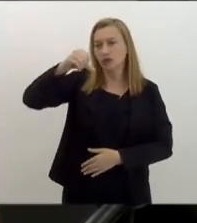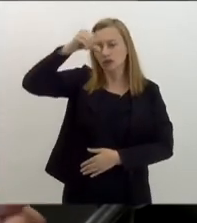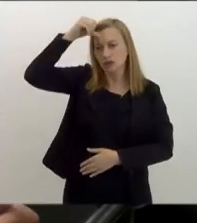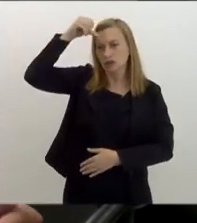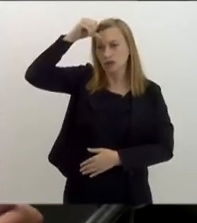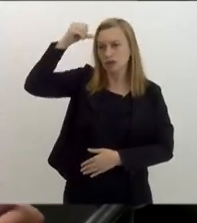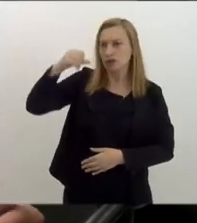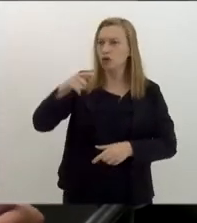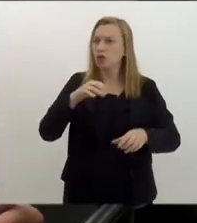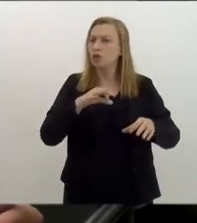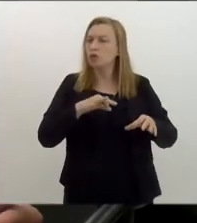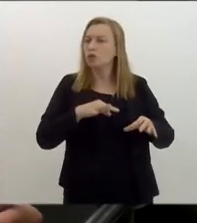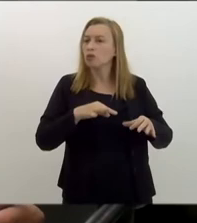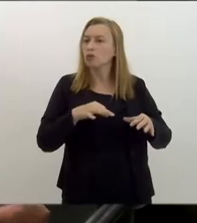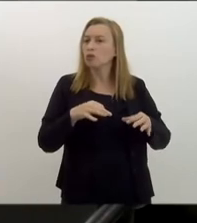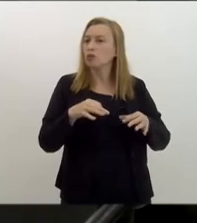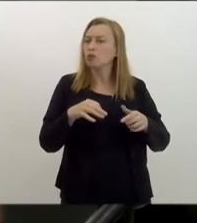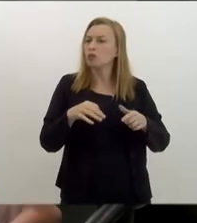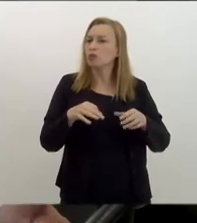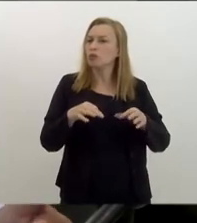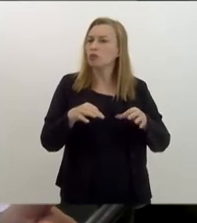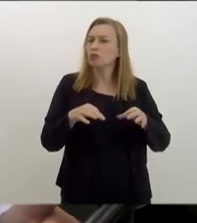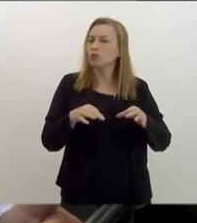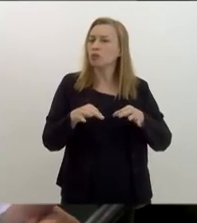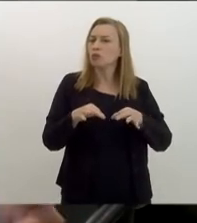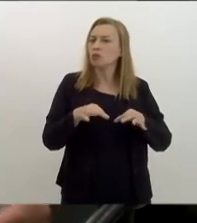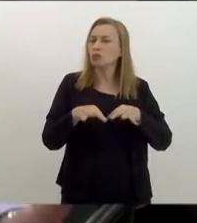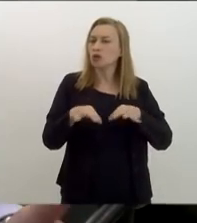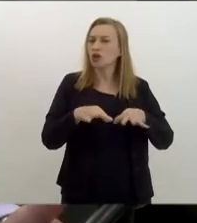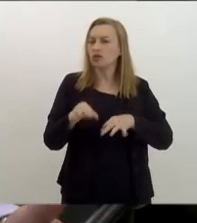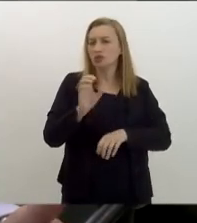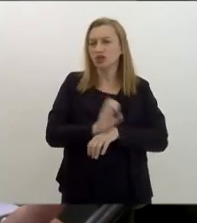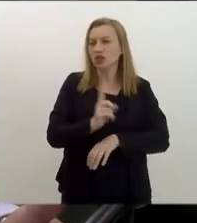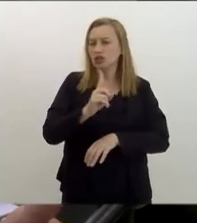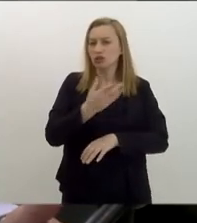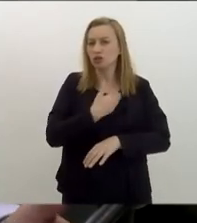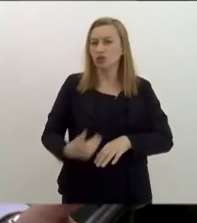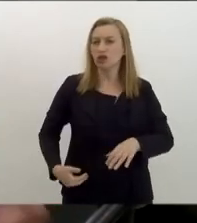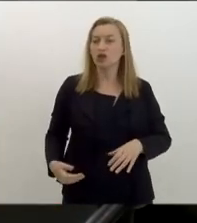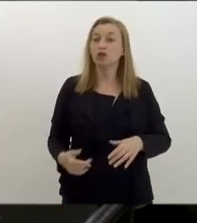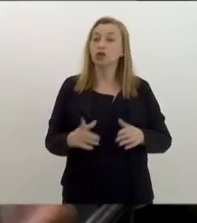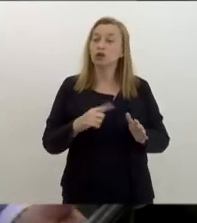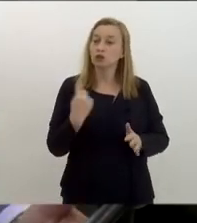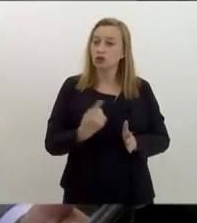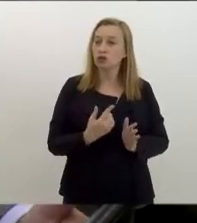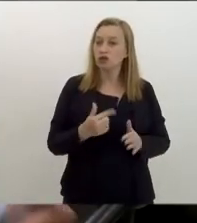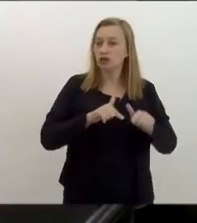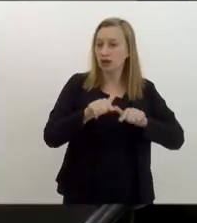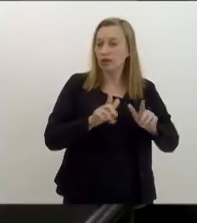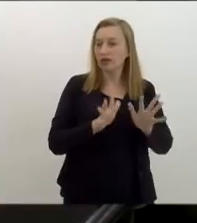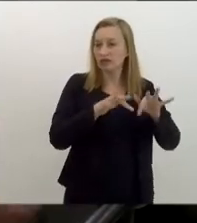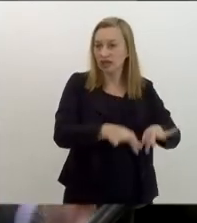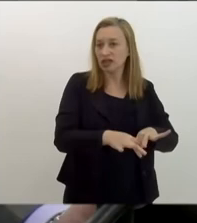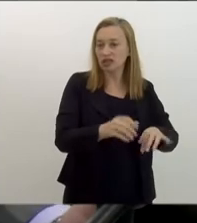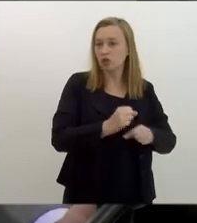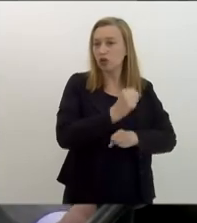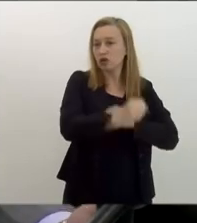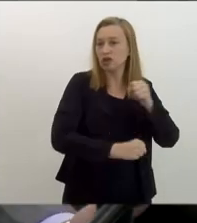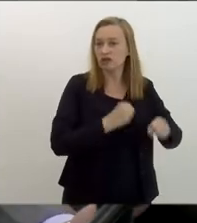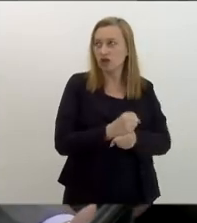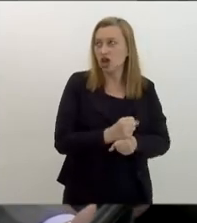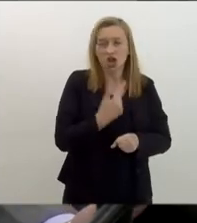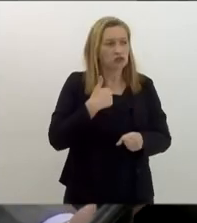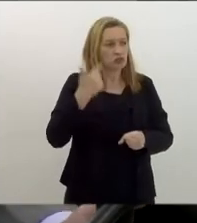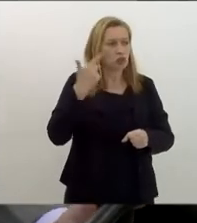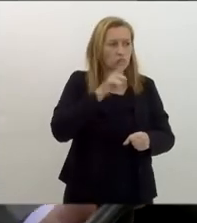não há programa de governo o nosso mandato se encerra no final do ano que vem eu Muito provavelmente vou conseguir botar